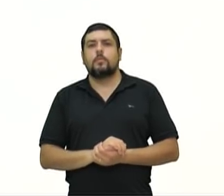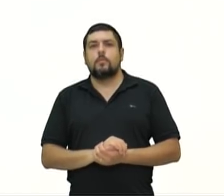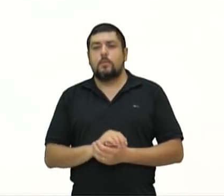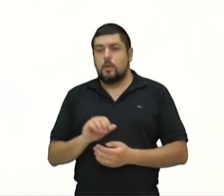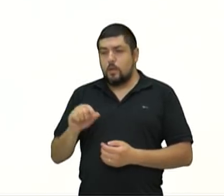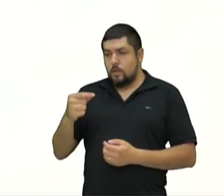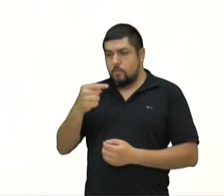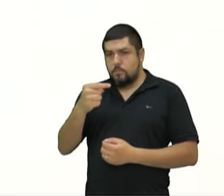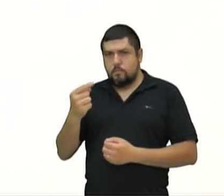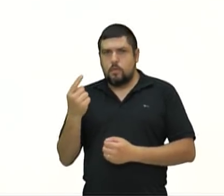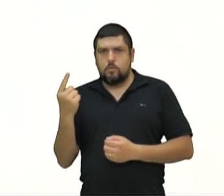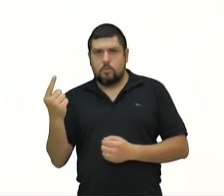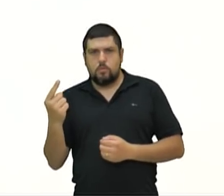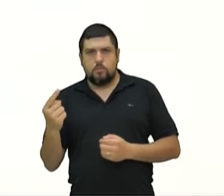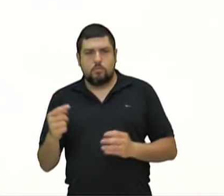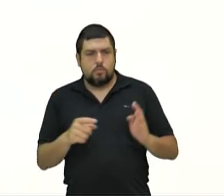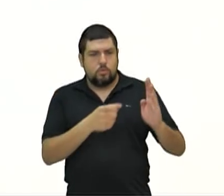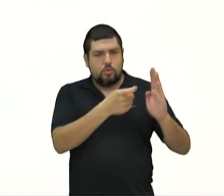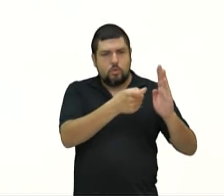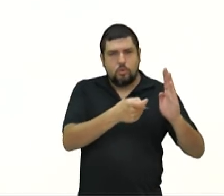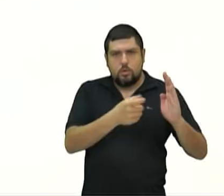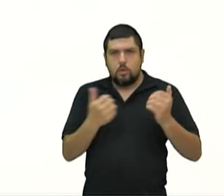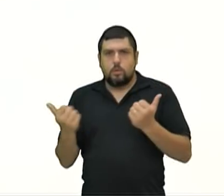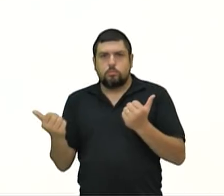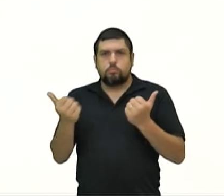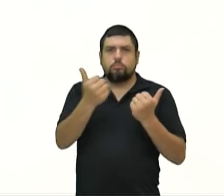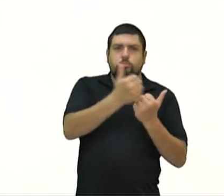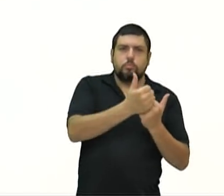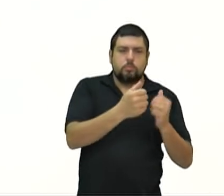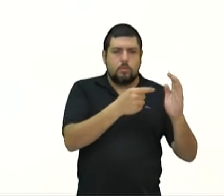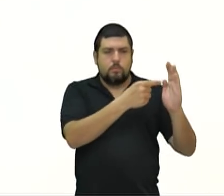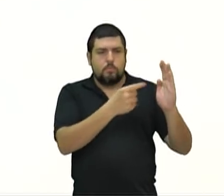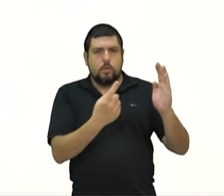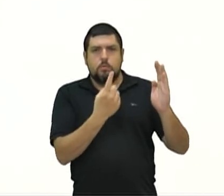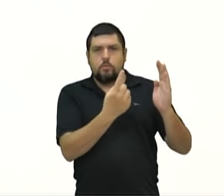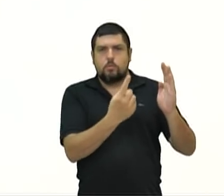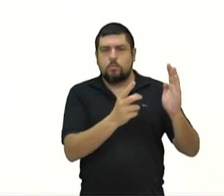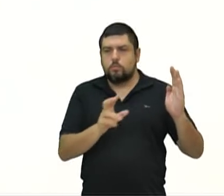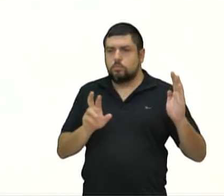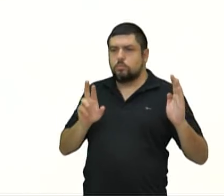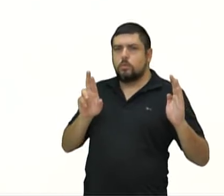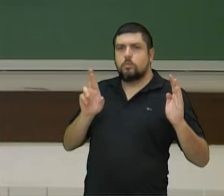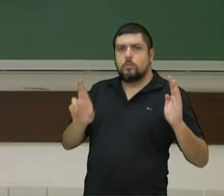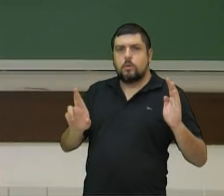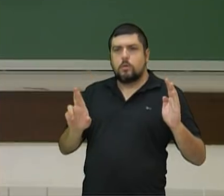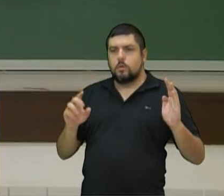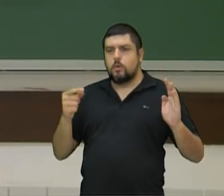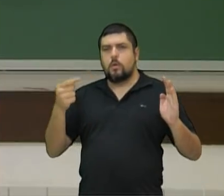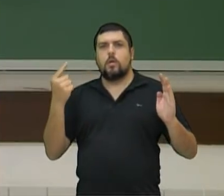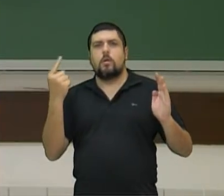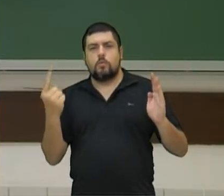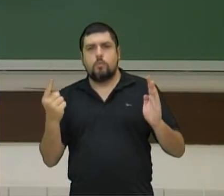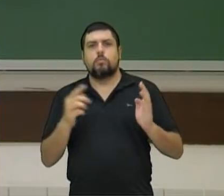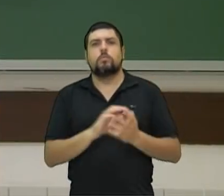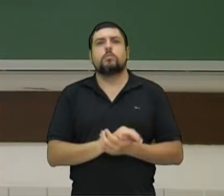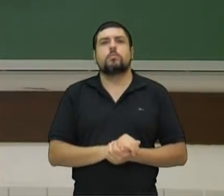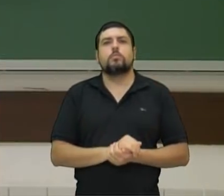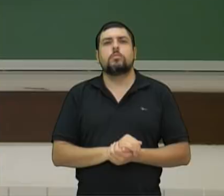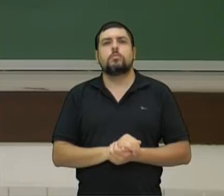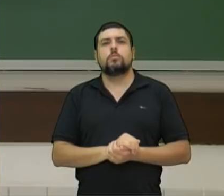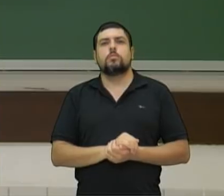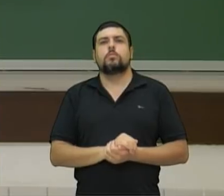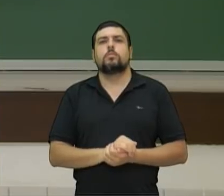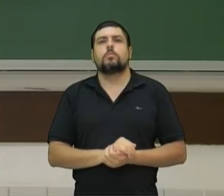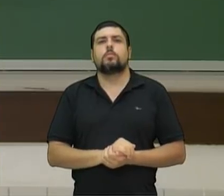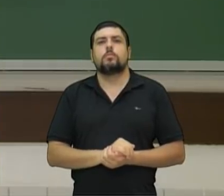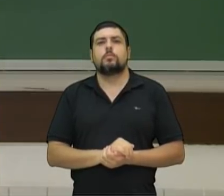o módulo de menos 1 é 1, ok? Então, menos 1 é uma entrada, 1 vai ser uma